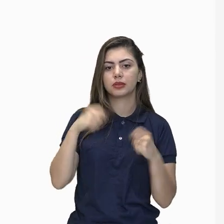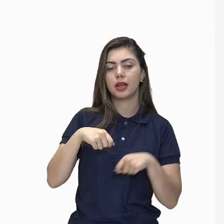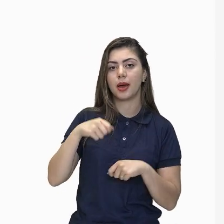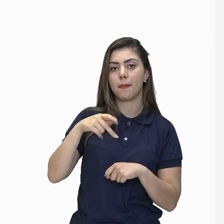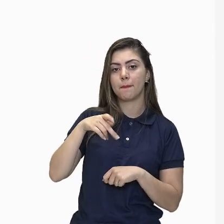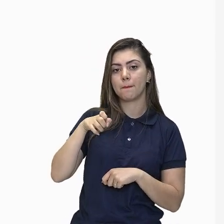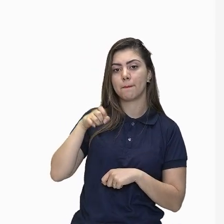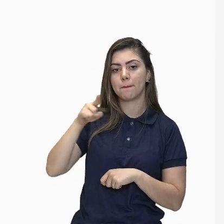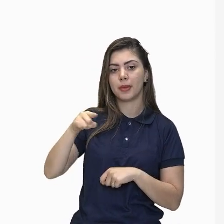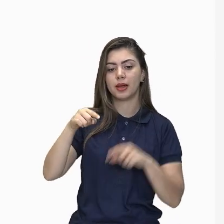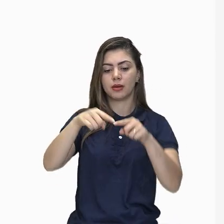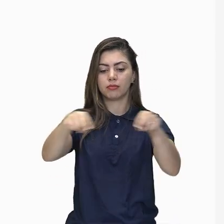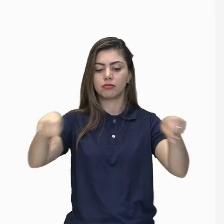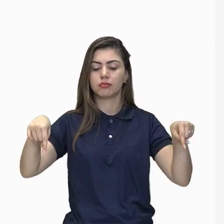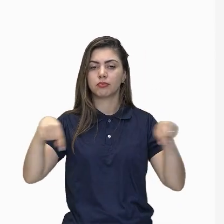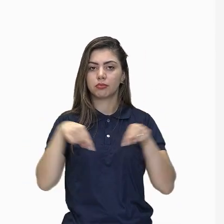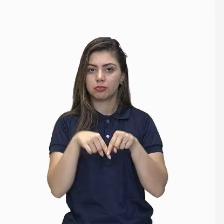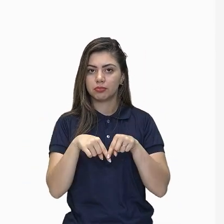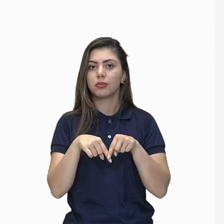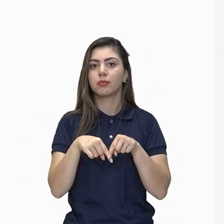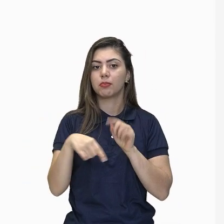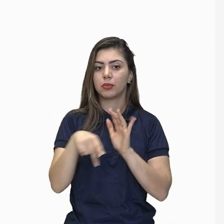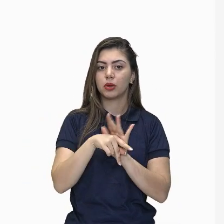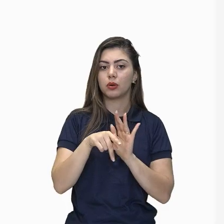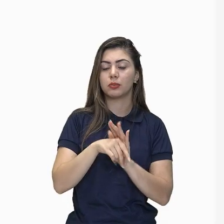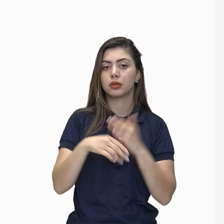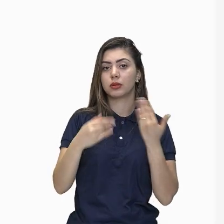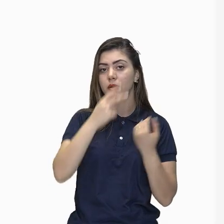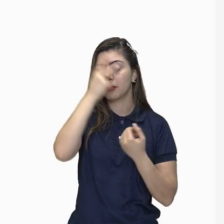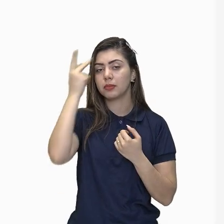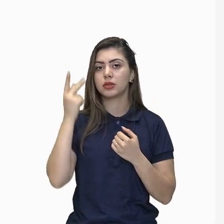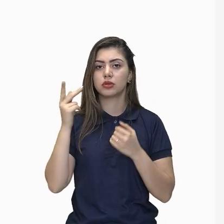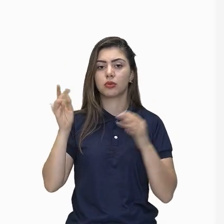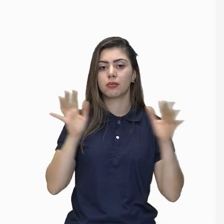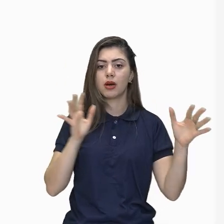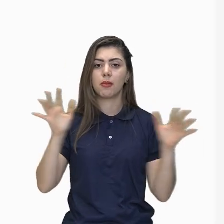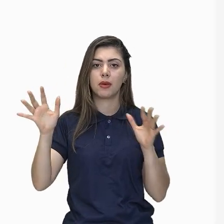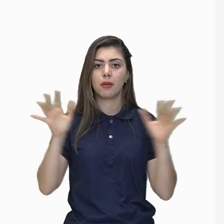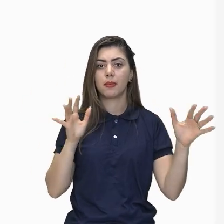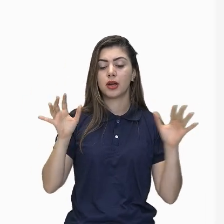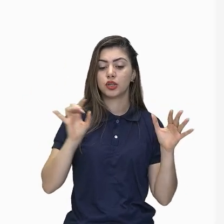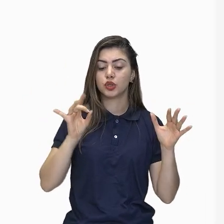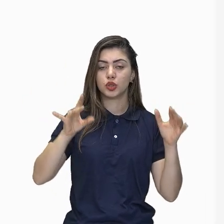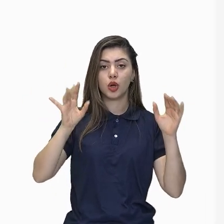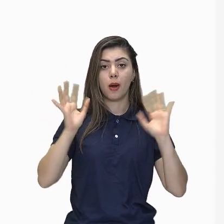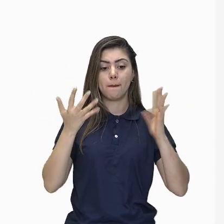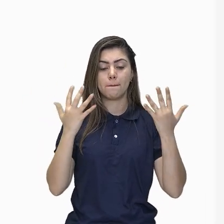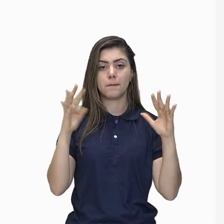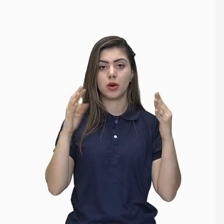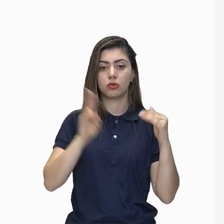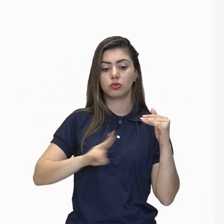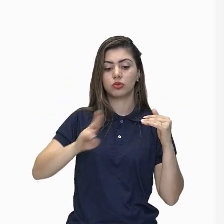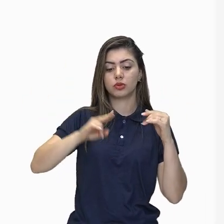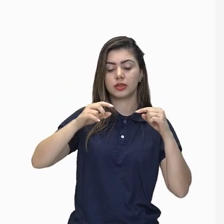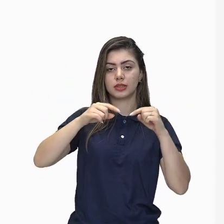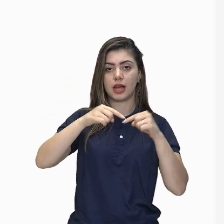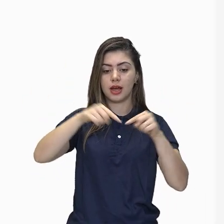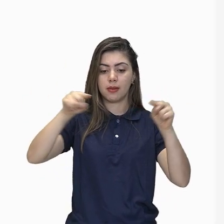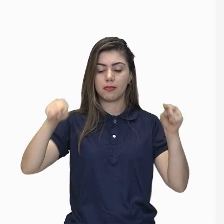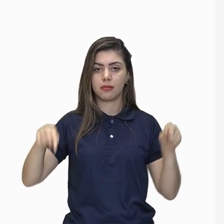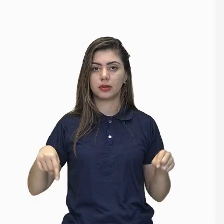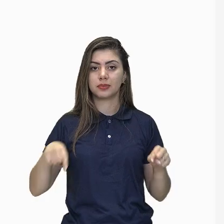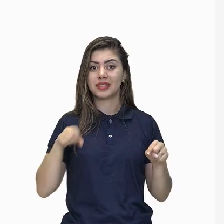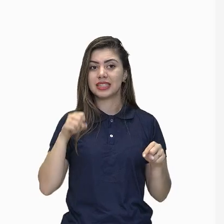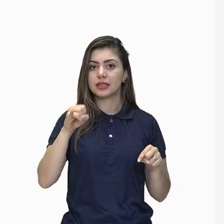os limites da quadra. O goleiro só usa as mãos dentro da área, tá? Se ele sair da área, ele tem que